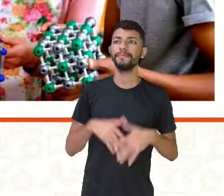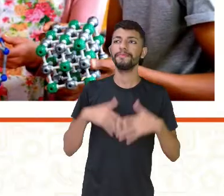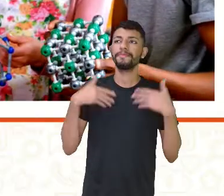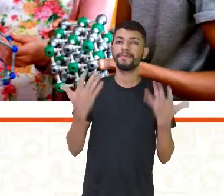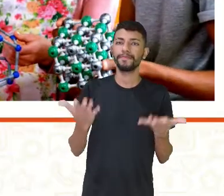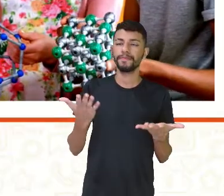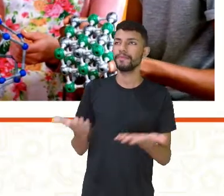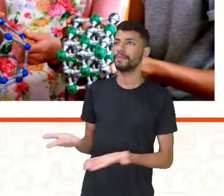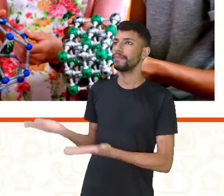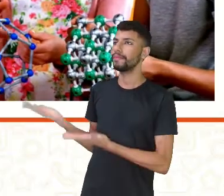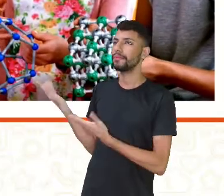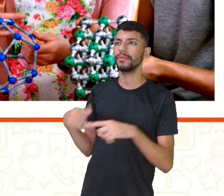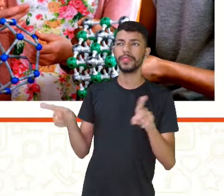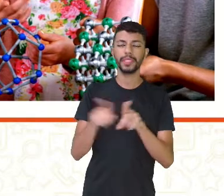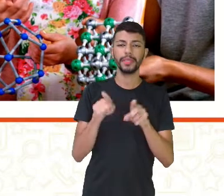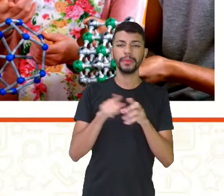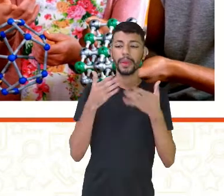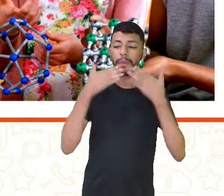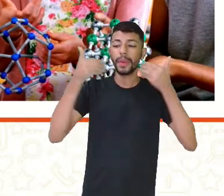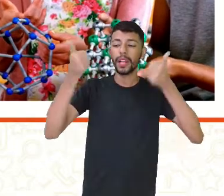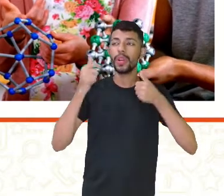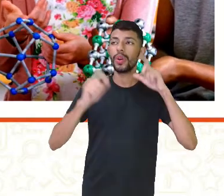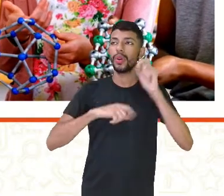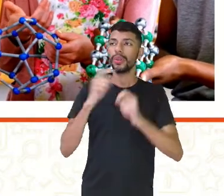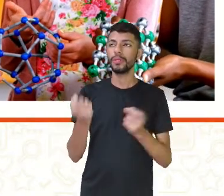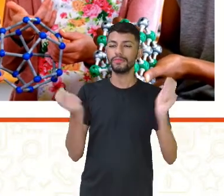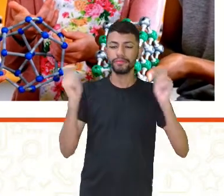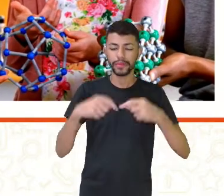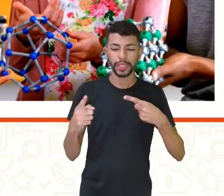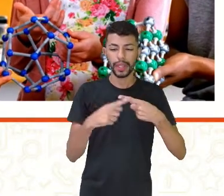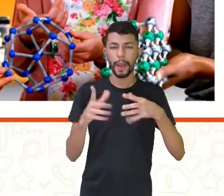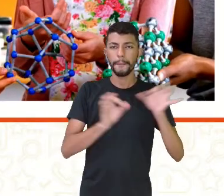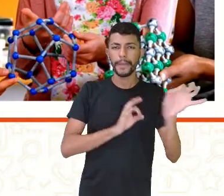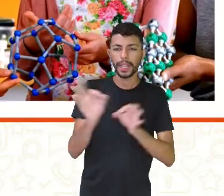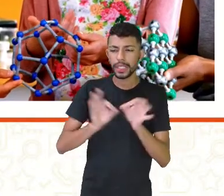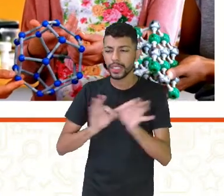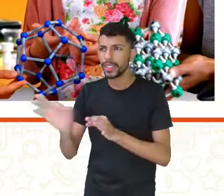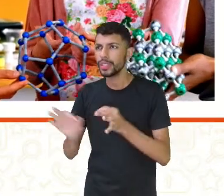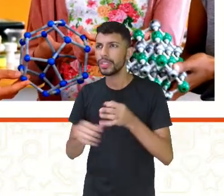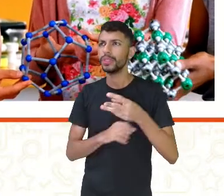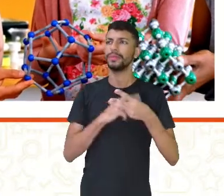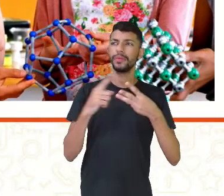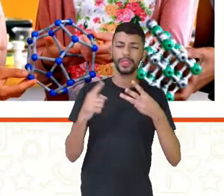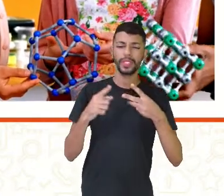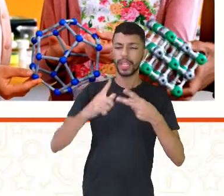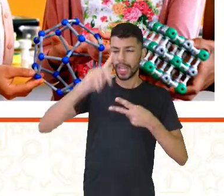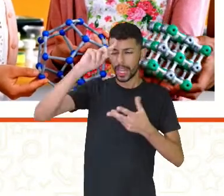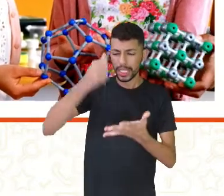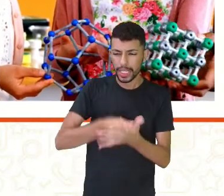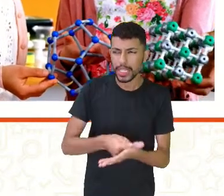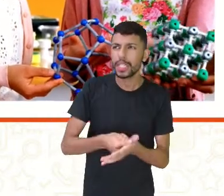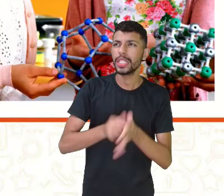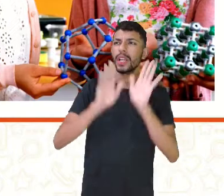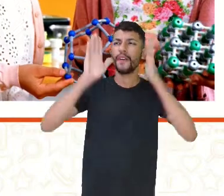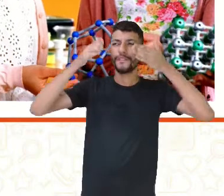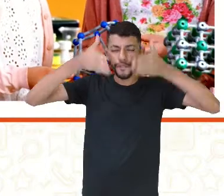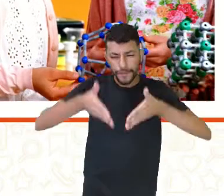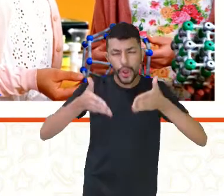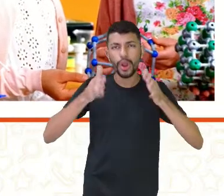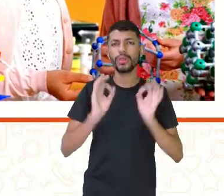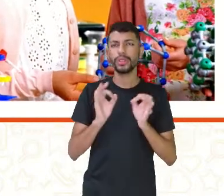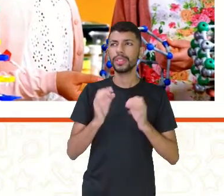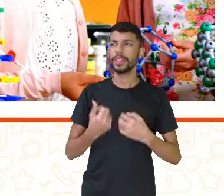Então, possibilitam melhorar o potencial de planejamento, organização, tomada de decisão, o foco,